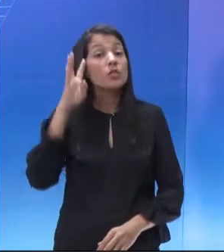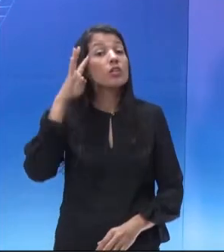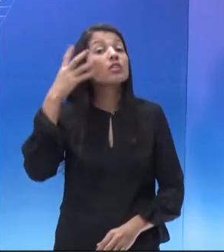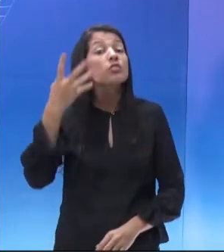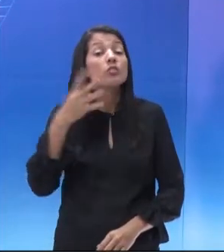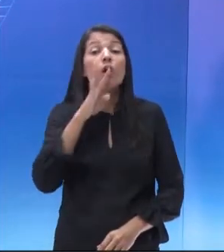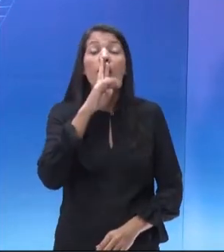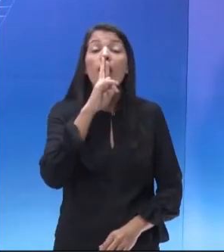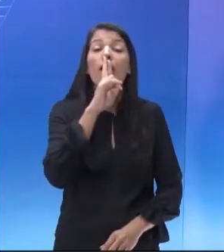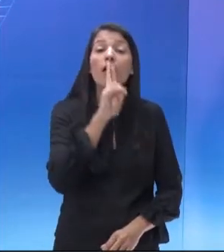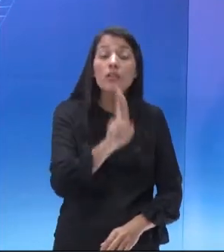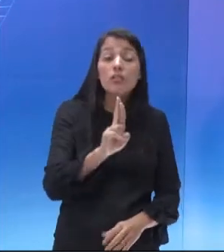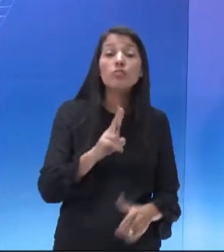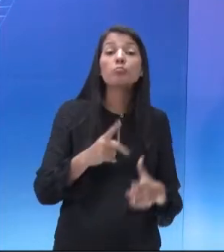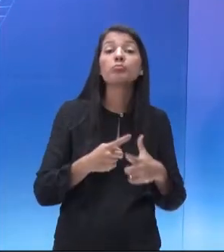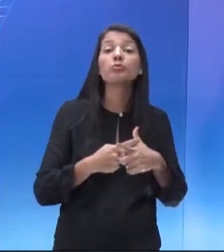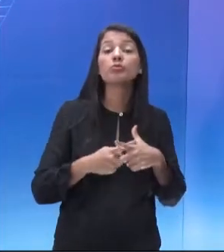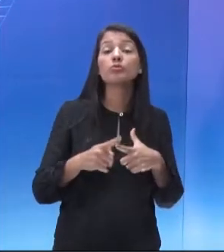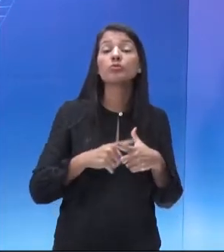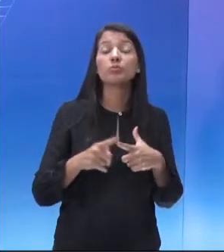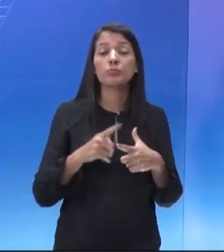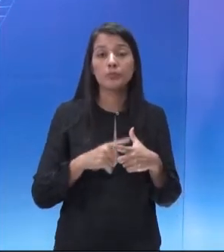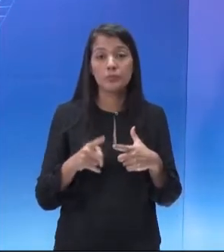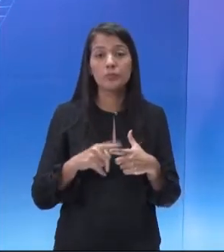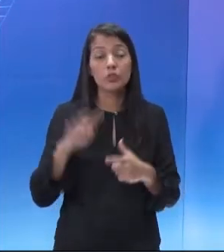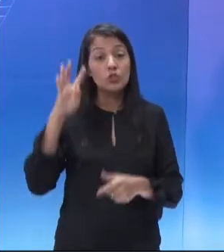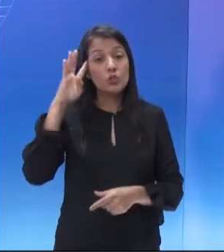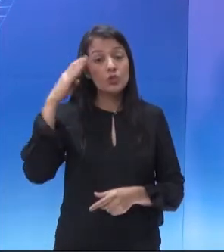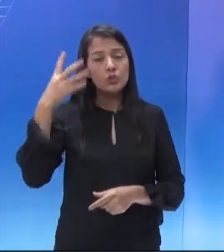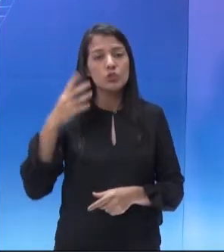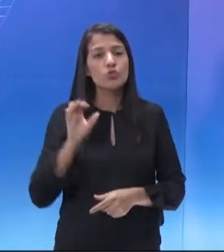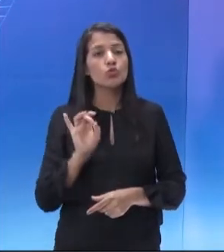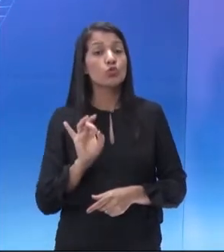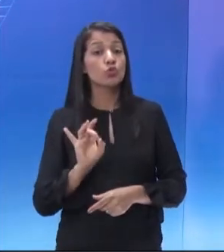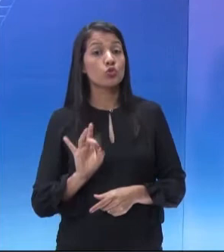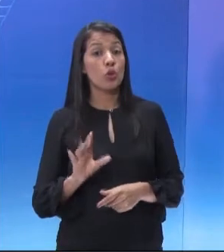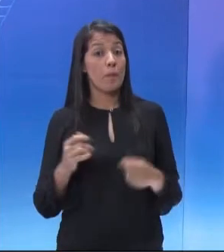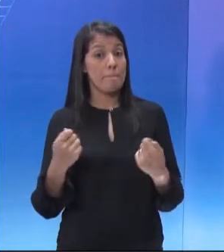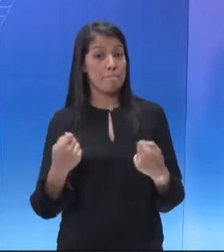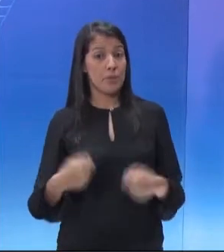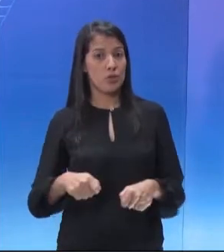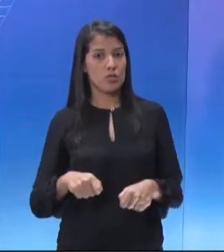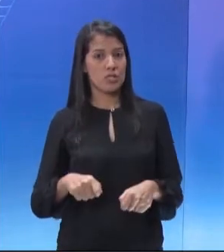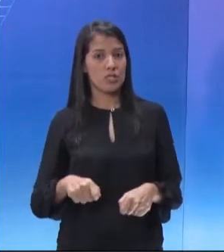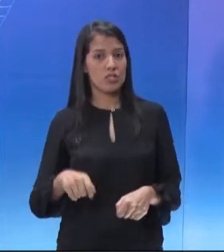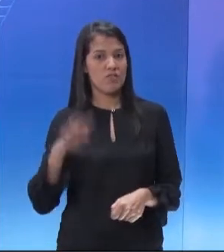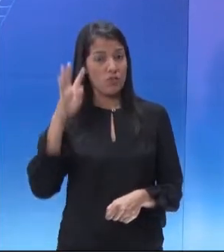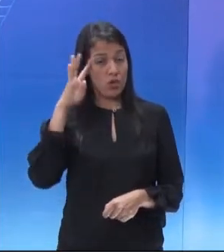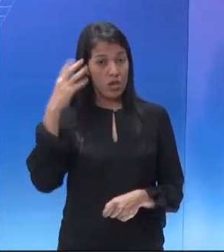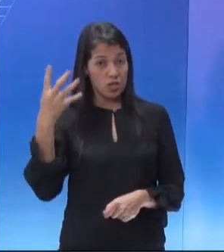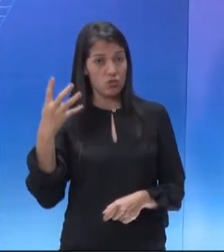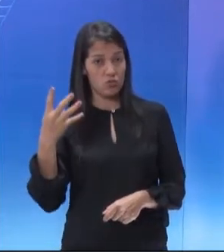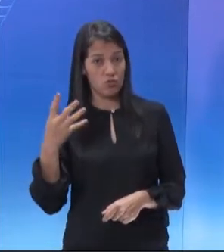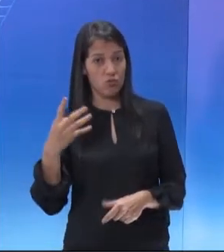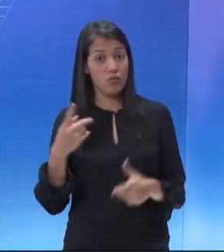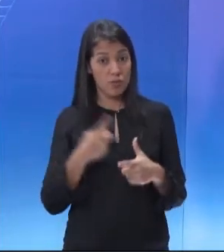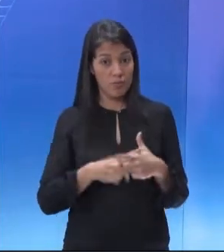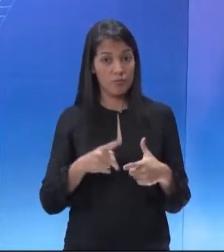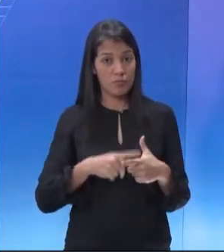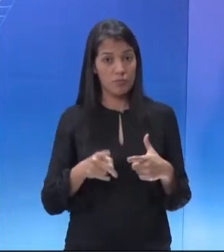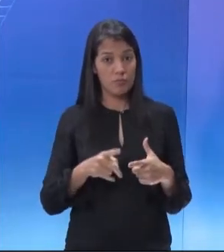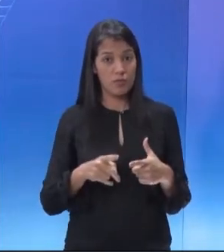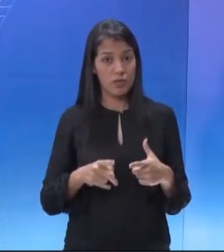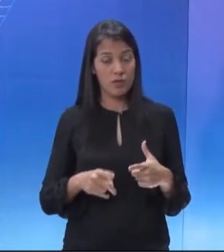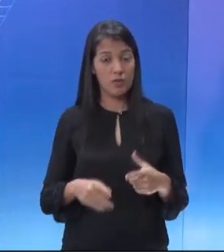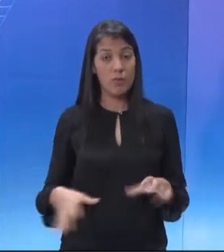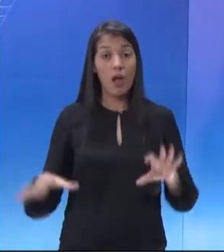essas soluções elas só serão construídas com a participação de toda a sociedade, inclusive sua candidato que